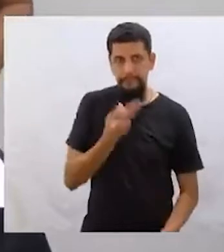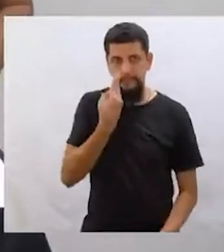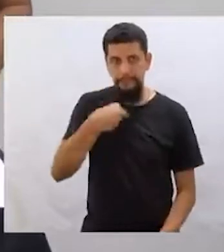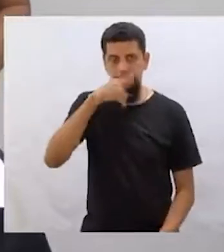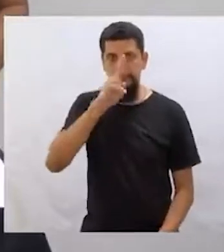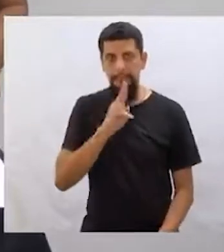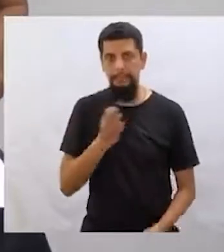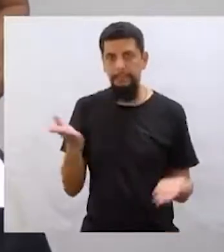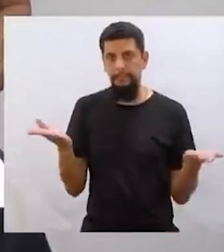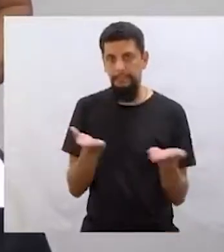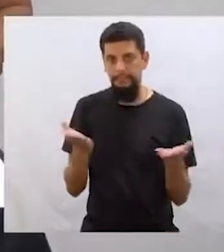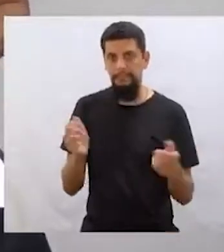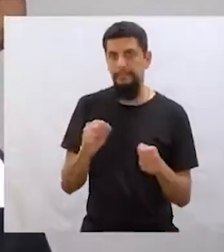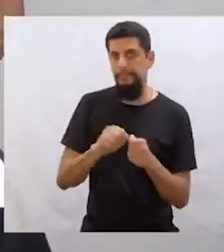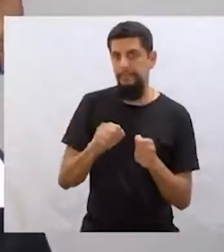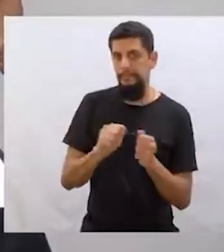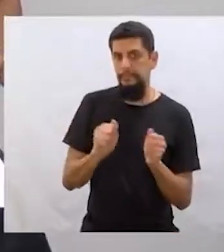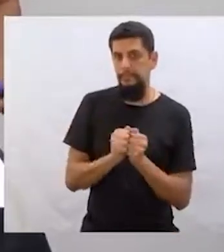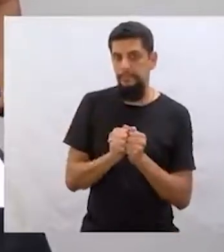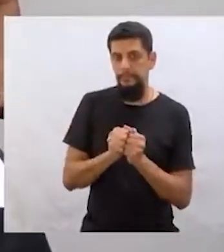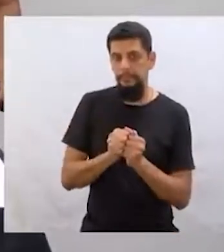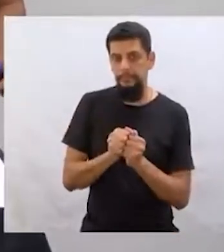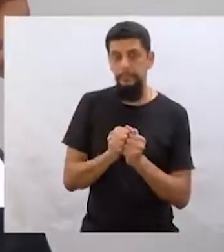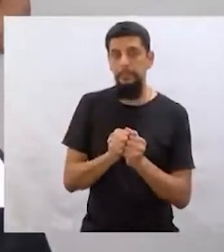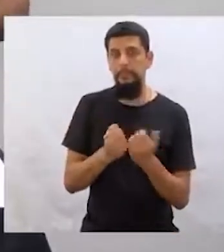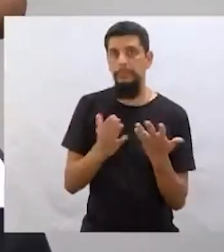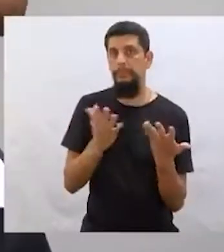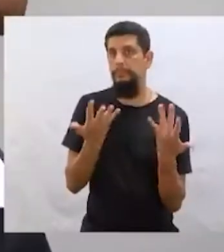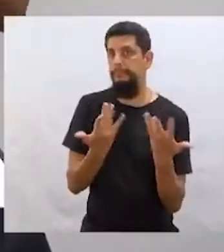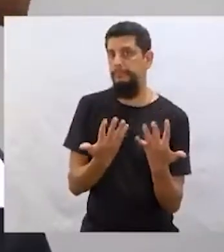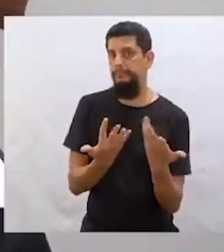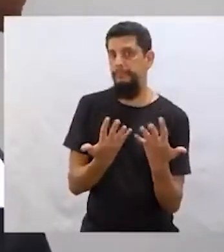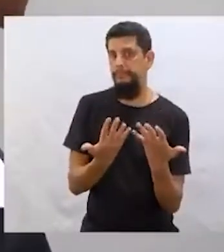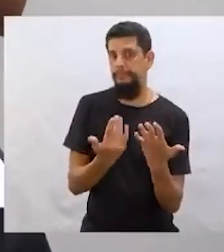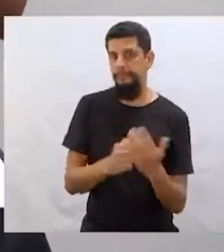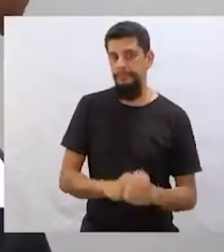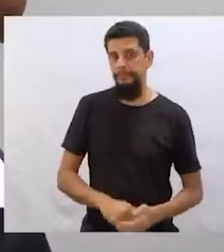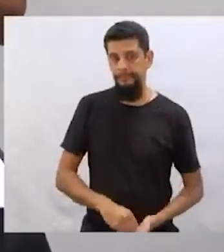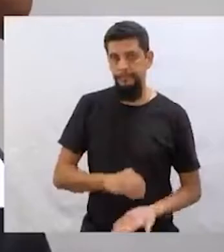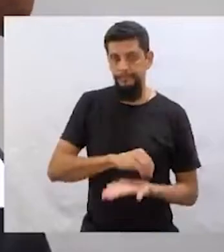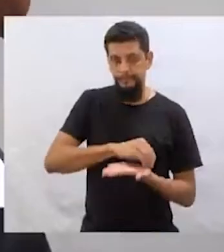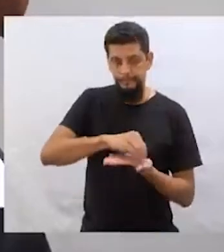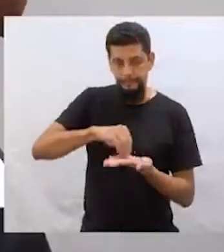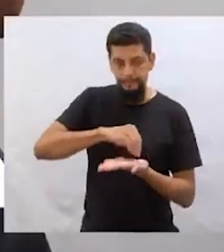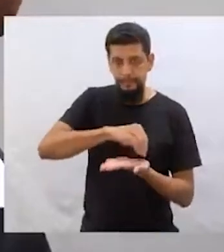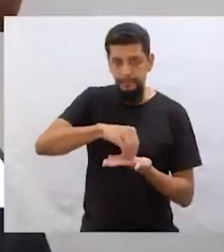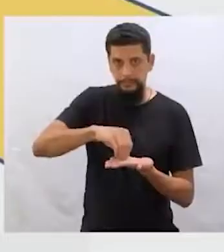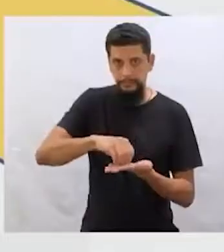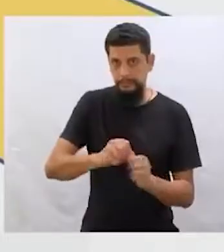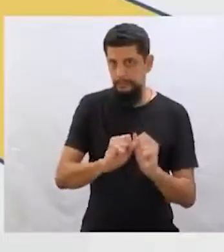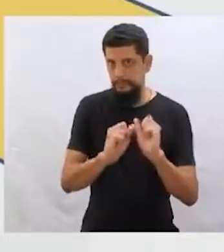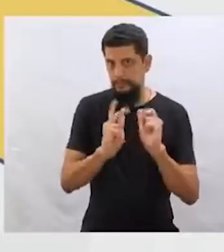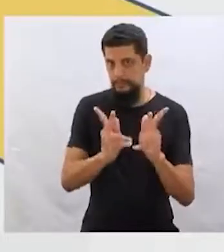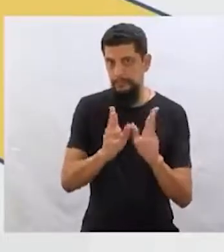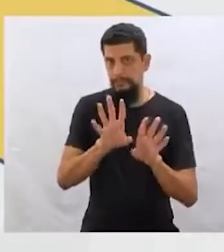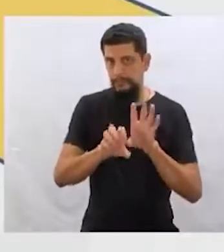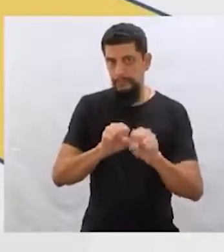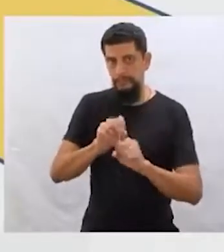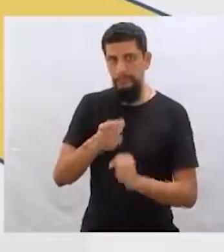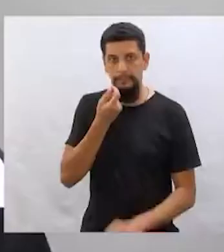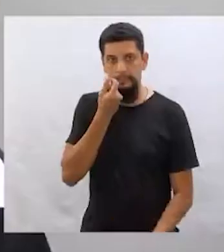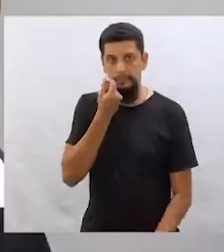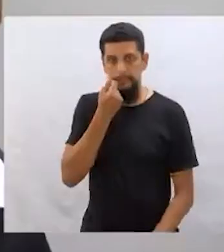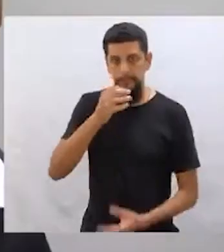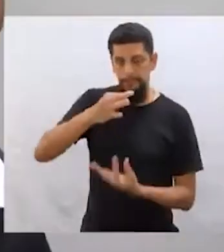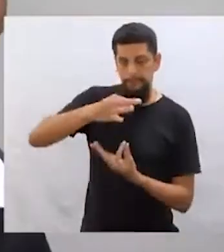Nossos palitos. E agora vamos fazer juntos o contorno da mão, porque é o tabuleiro, certo? Então vocês também peguem